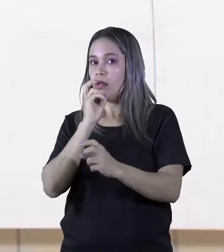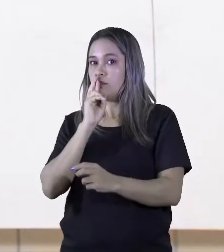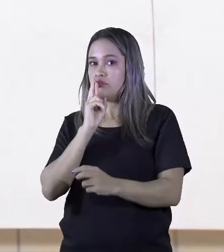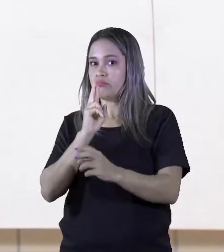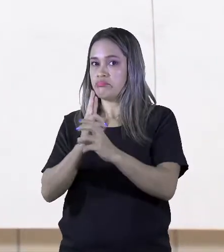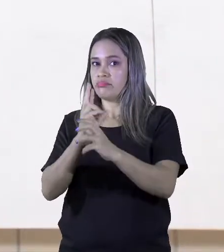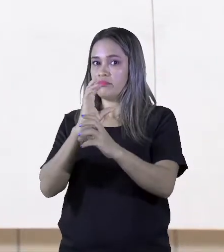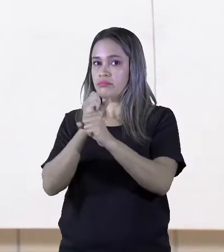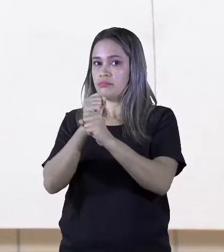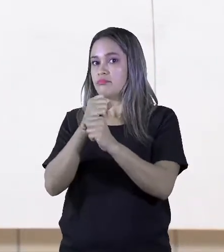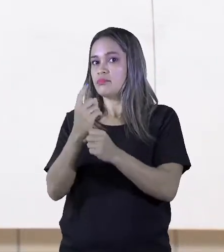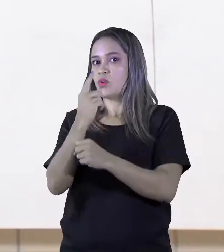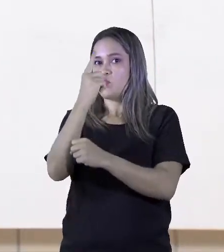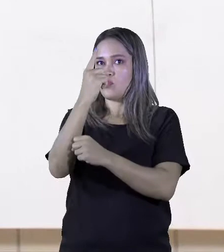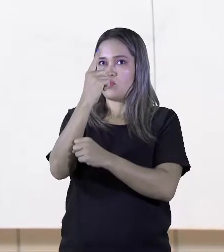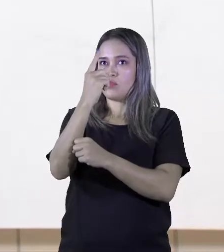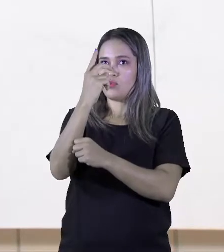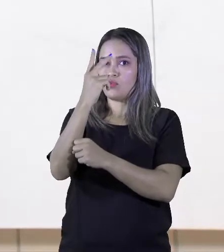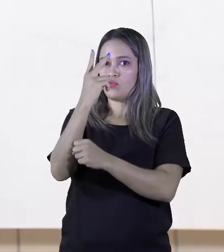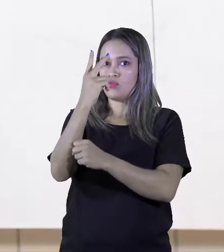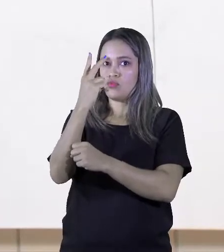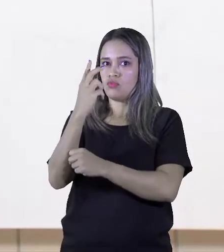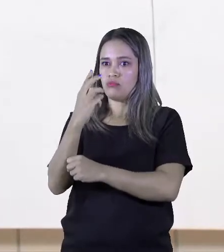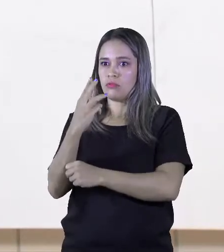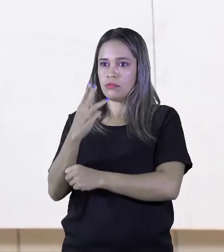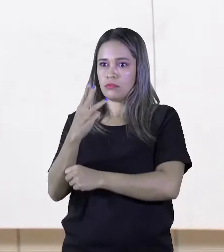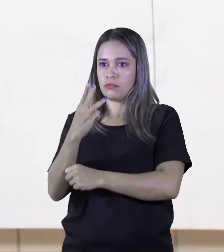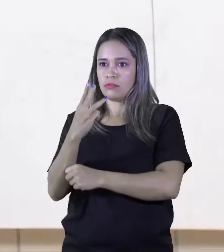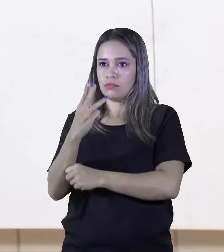vírgula. 1, 2, 3.